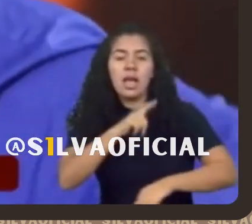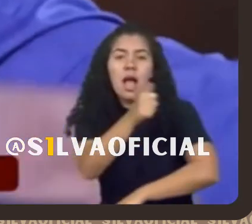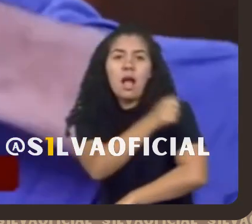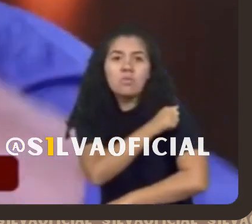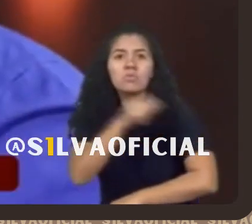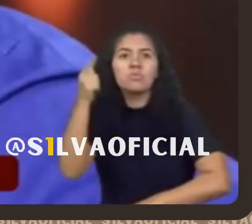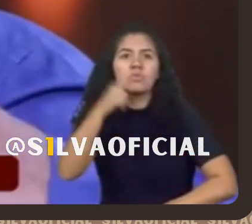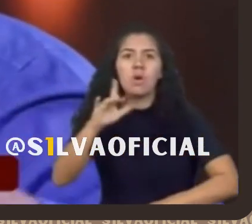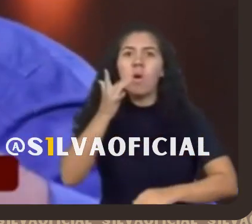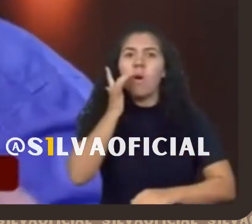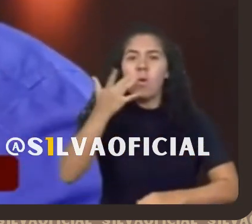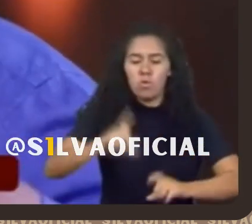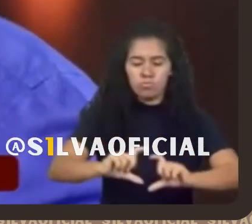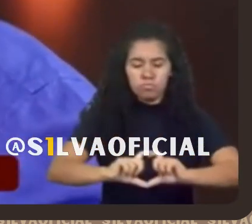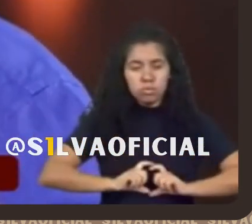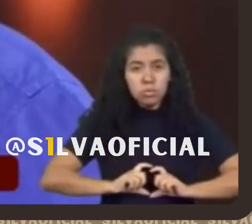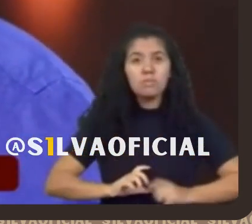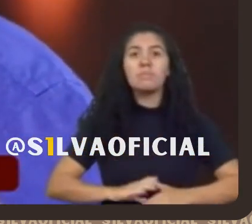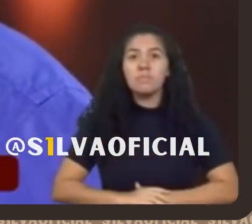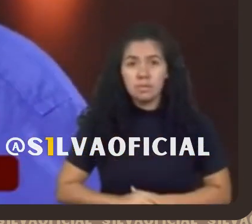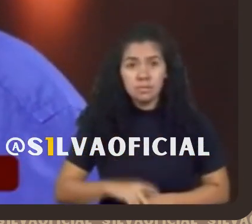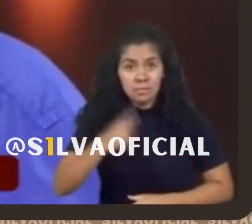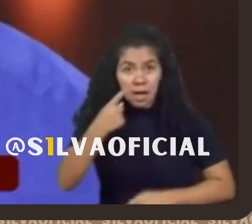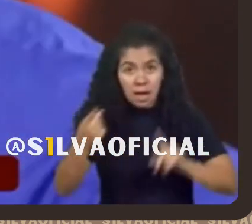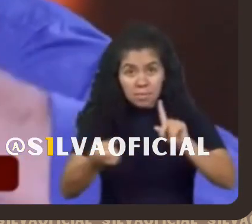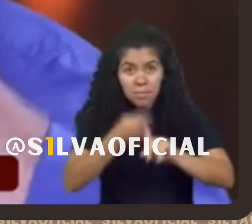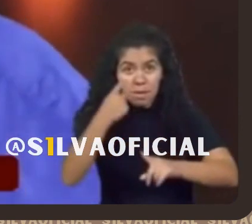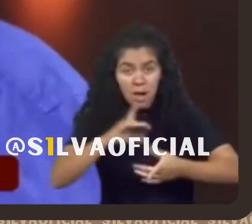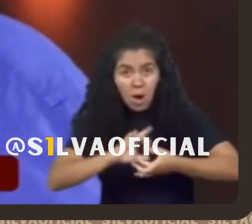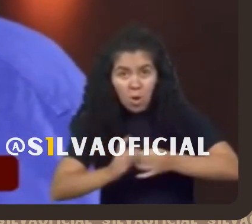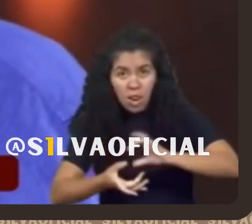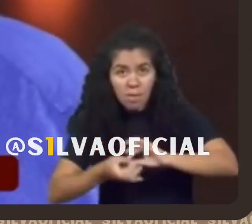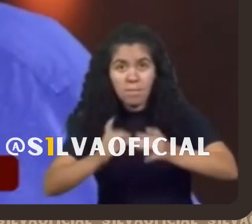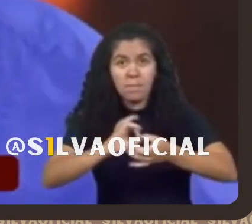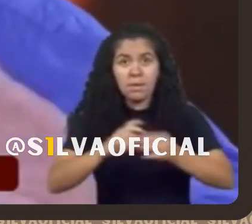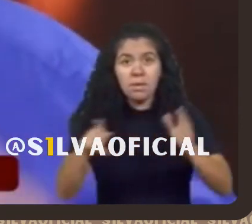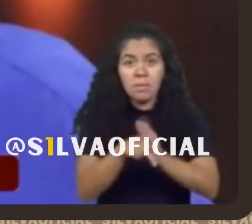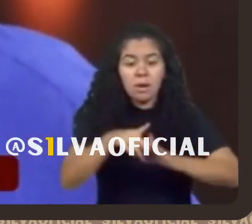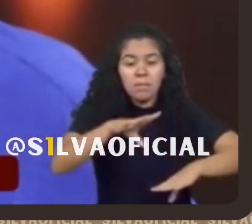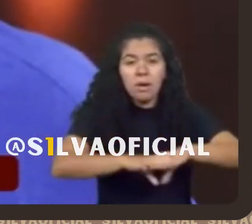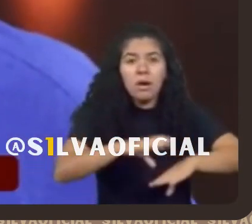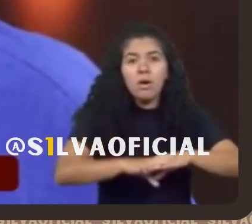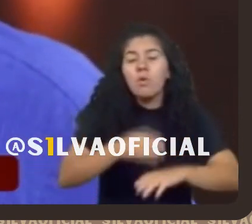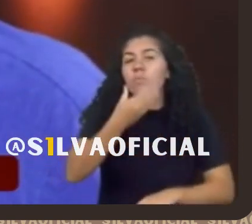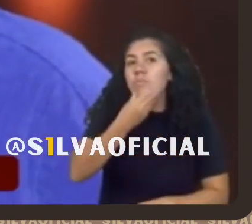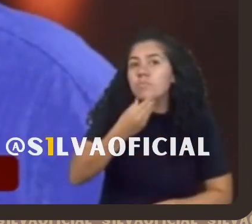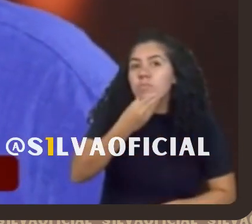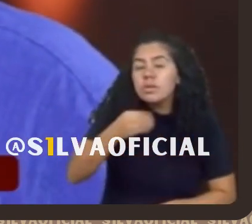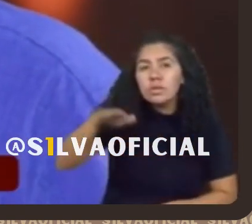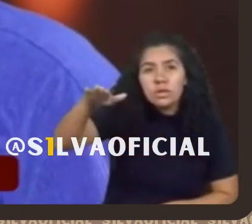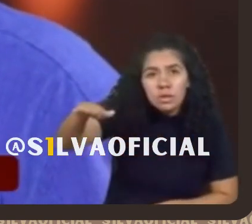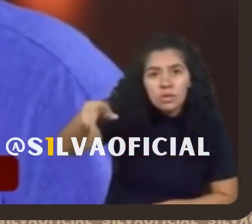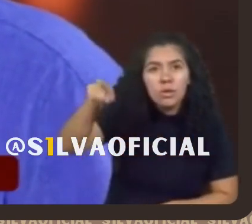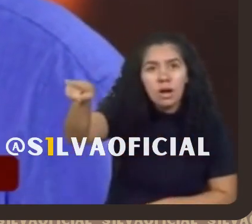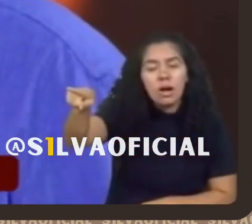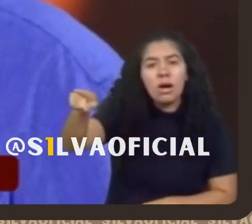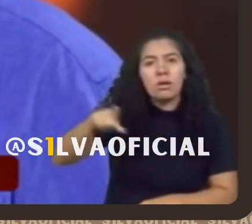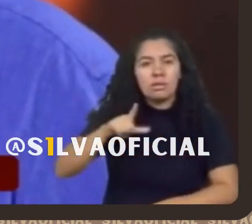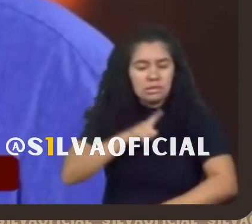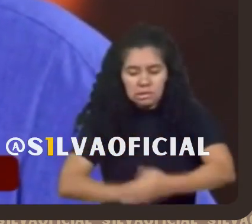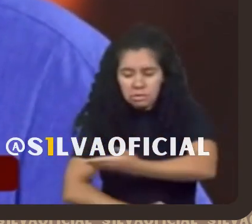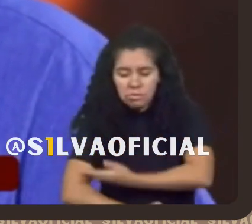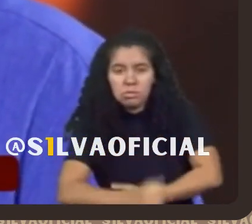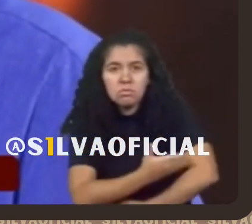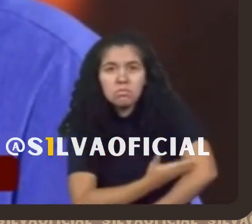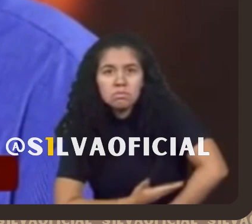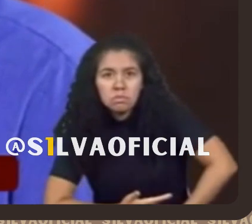Esqueceram mas da primeira olimpíada da matemática que eu fiz um menino do Ceará tetraplégico Carregado Pelo pai num carrinho